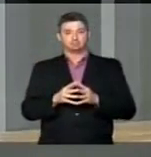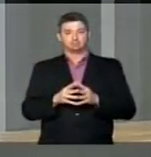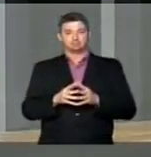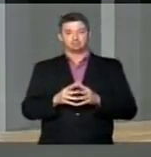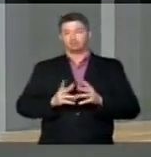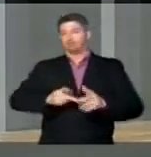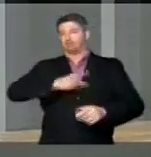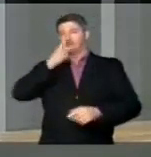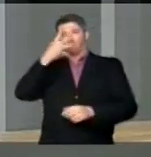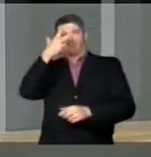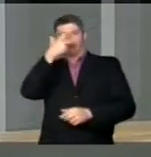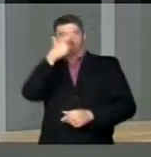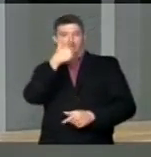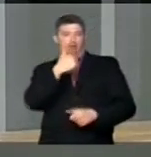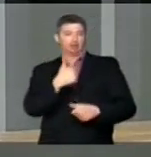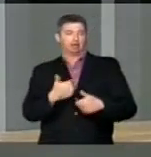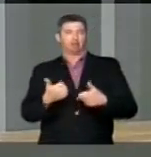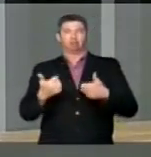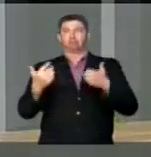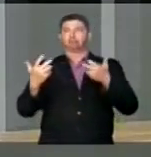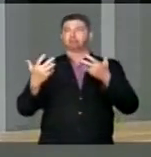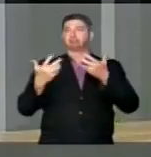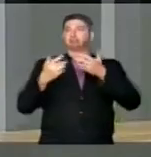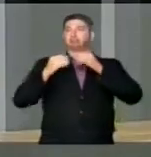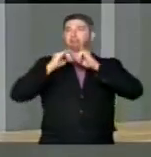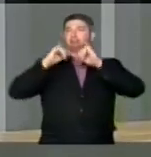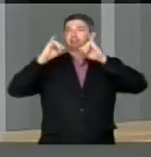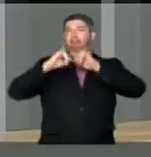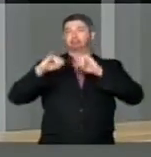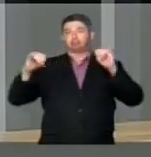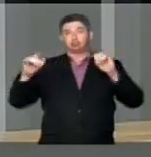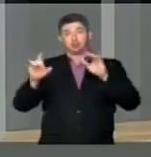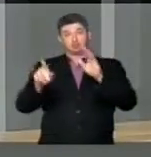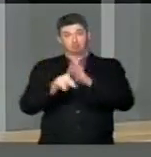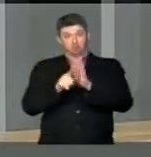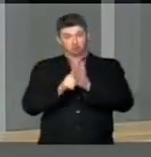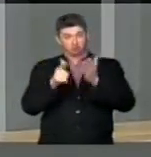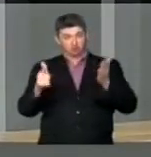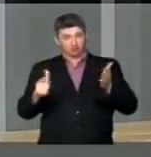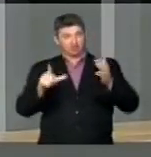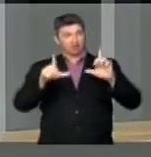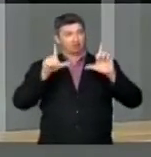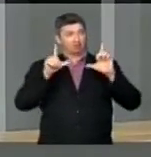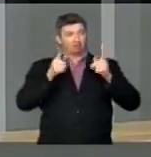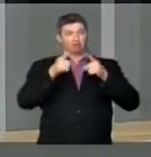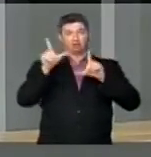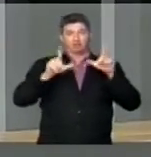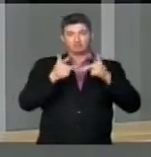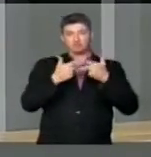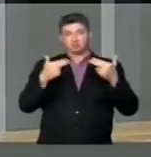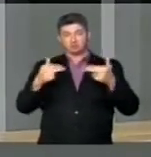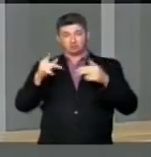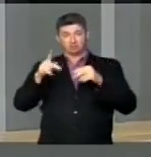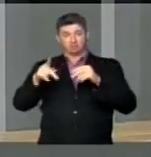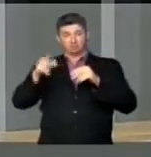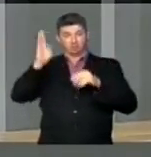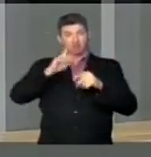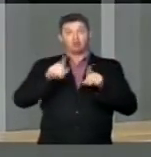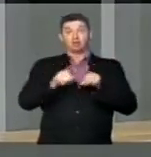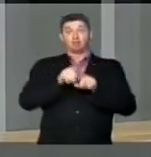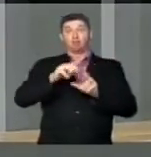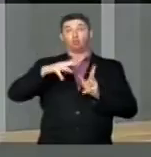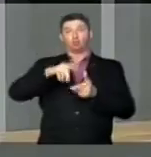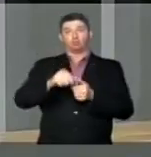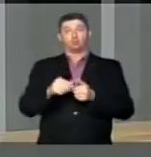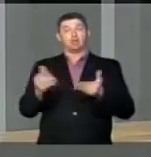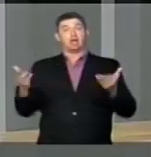e verso, não só na imprensa nacional, mas também na imprensa estrangeira, que o Brasil tomava